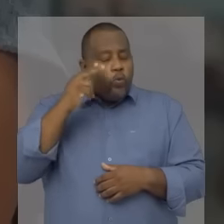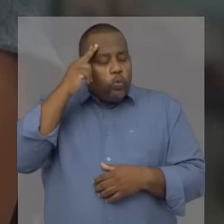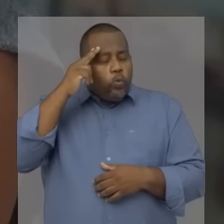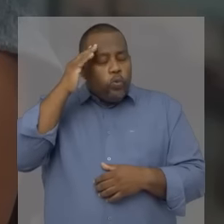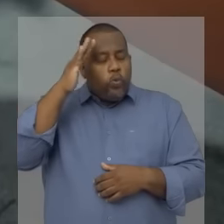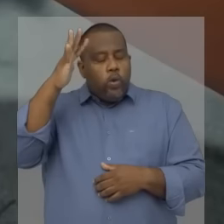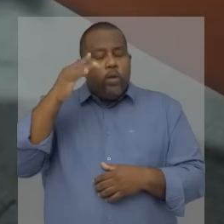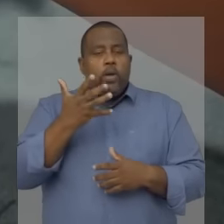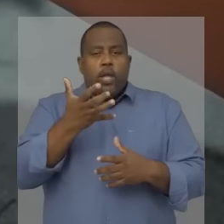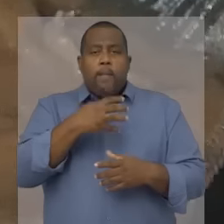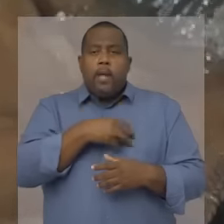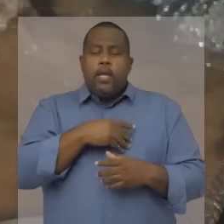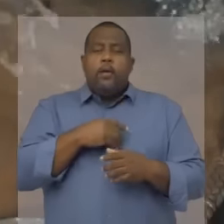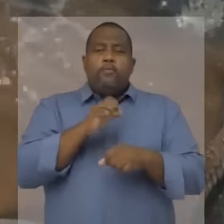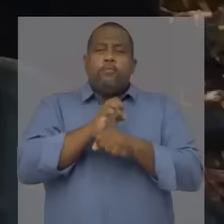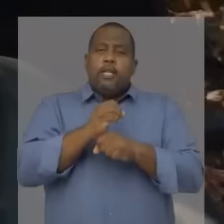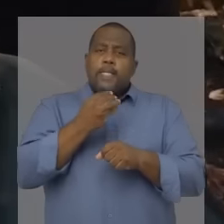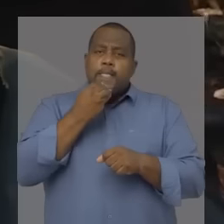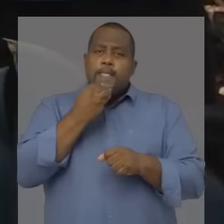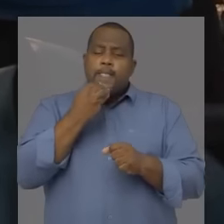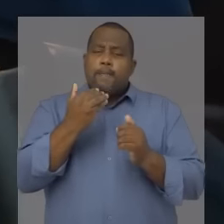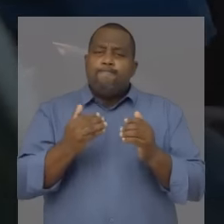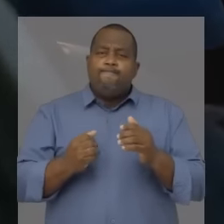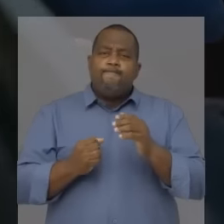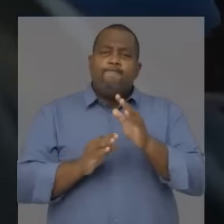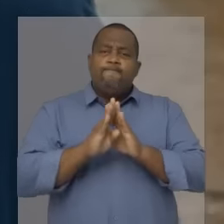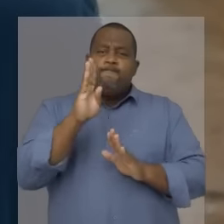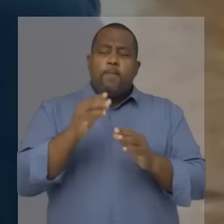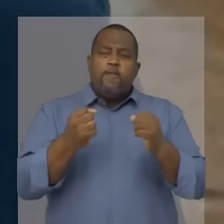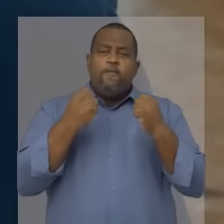Bahia um estado muito mais forte. Eu sonho em ver a